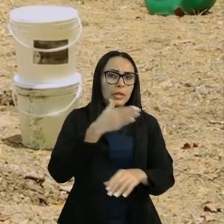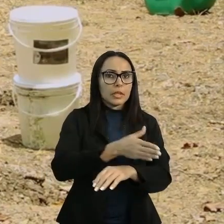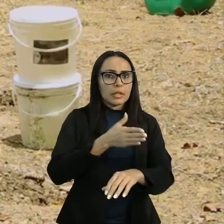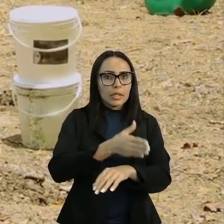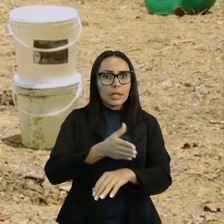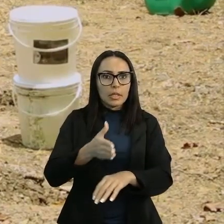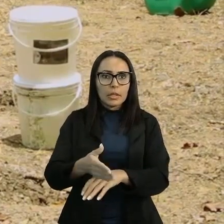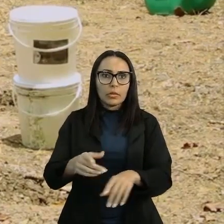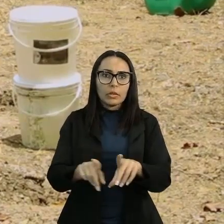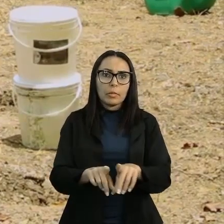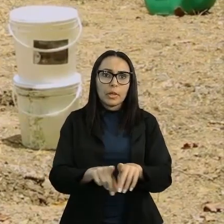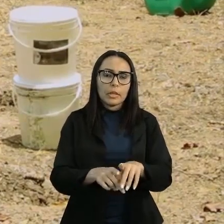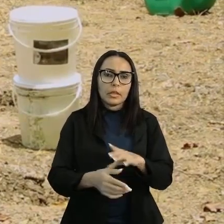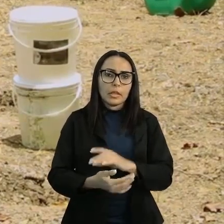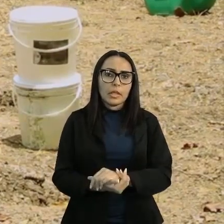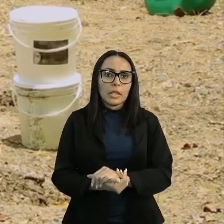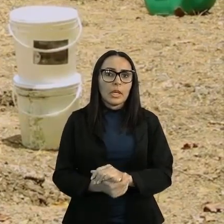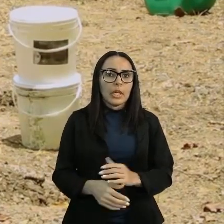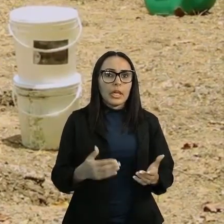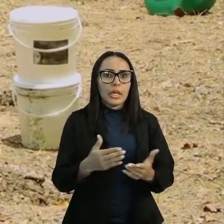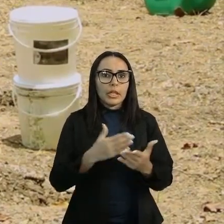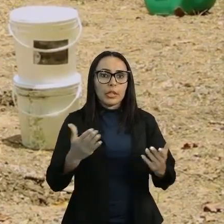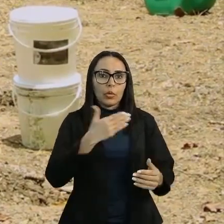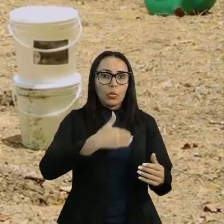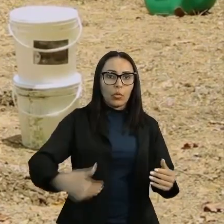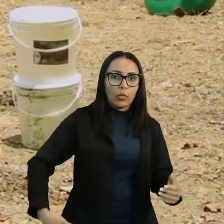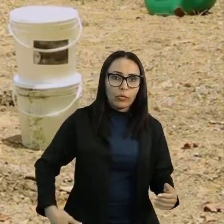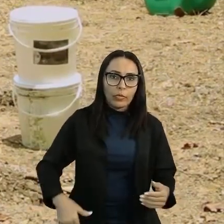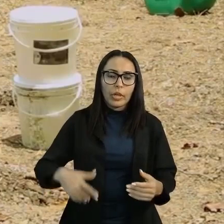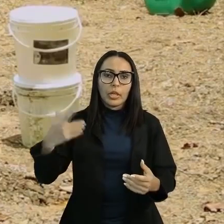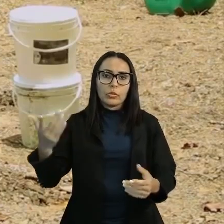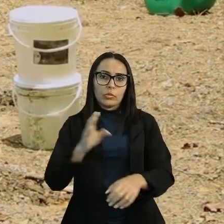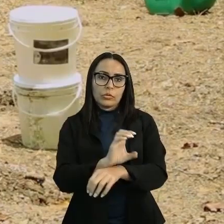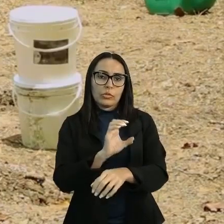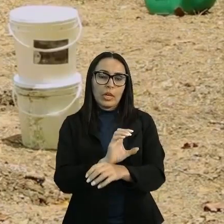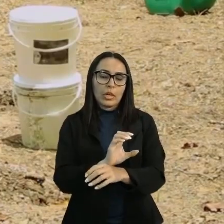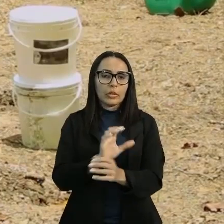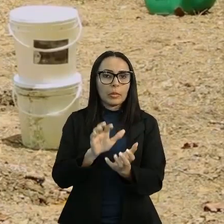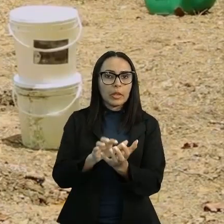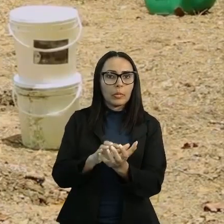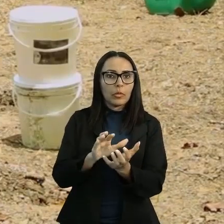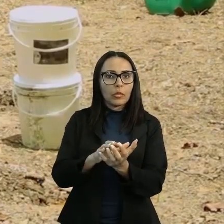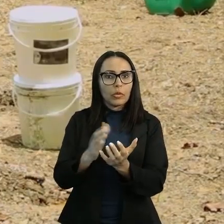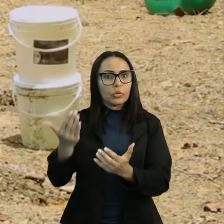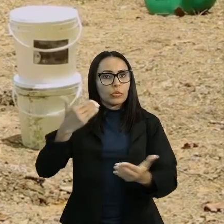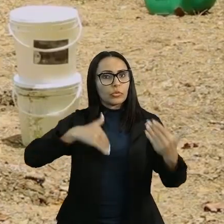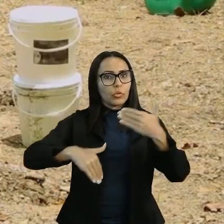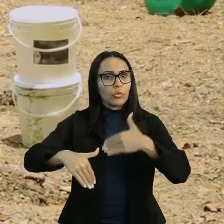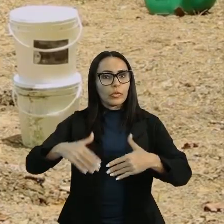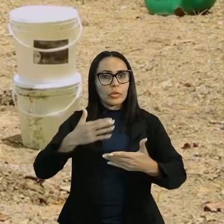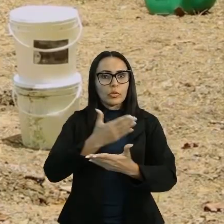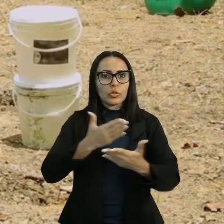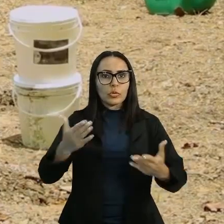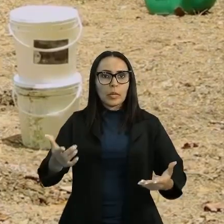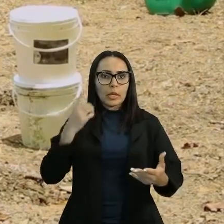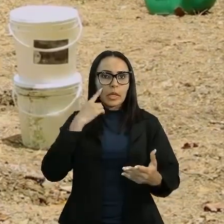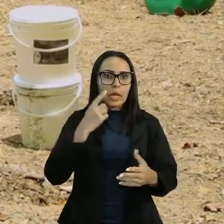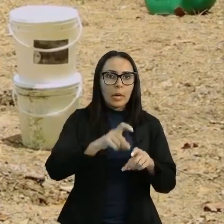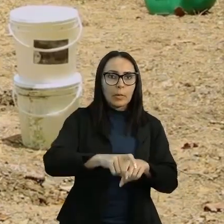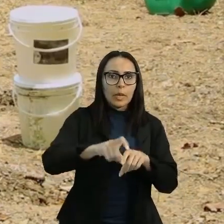agrofloresta nada mais é do que a agricultura, né, associada com floresta, com planta. Então, a ideia é sempre você simular o